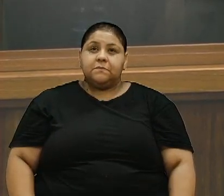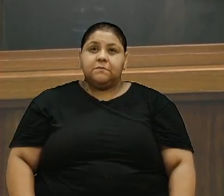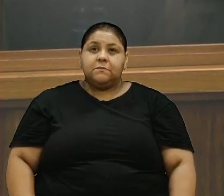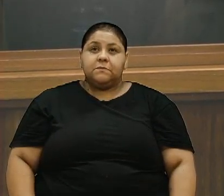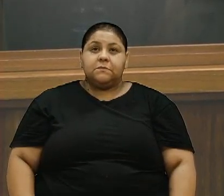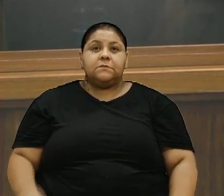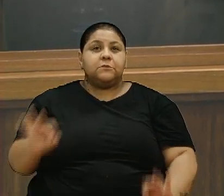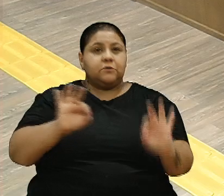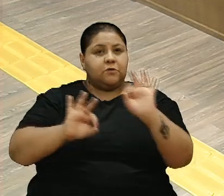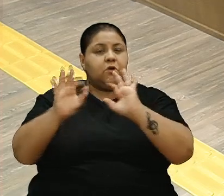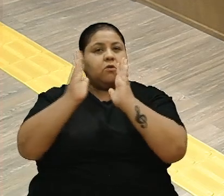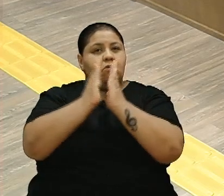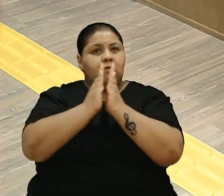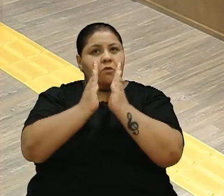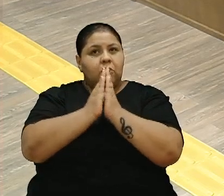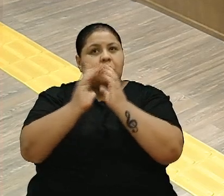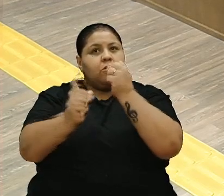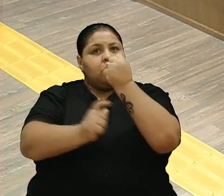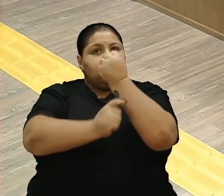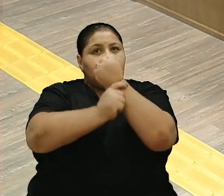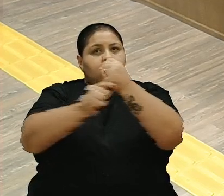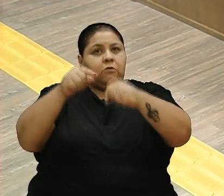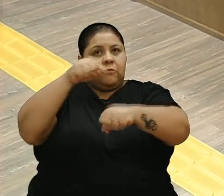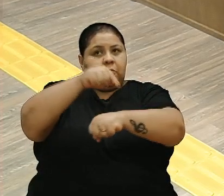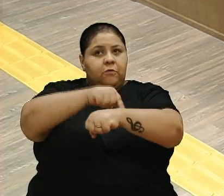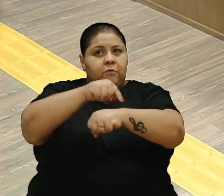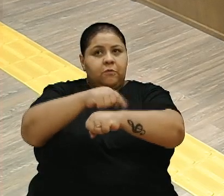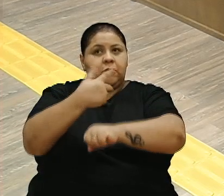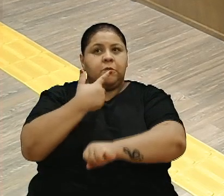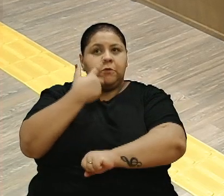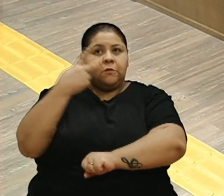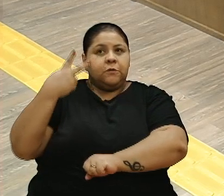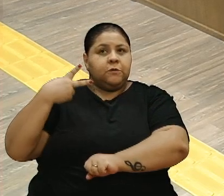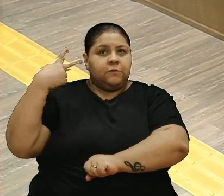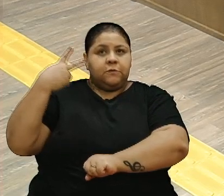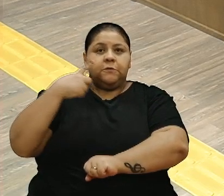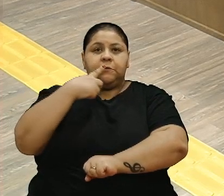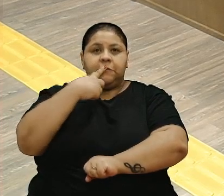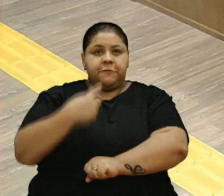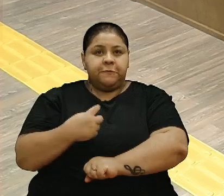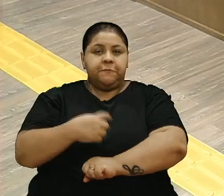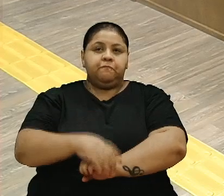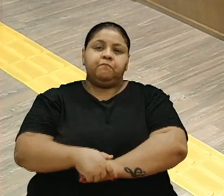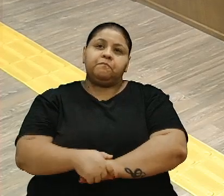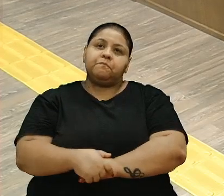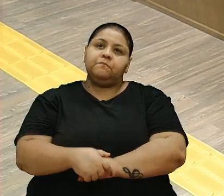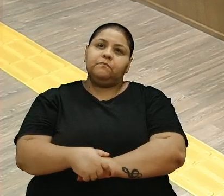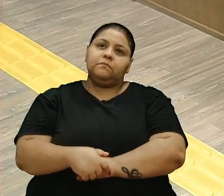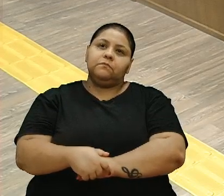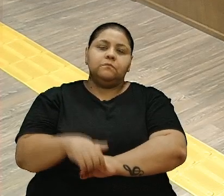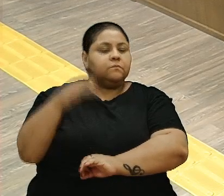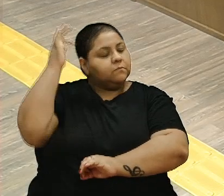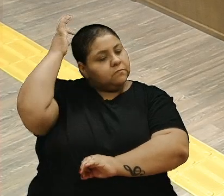Ordem, gente. Por favor, vamos garantir o tempo e a fala da vereadora Rose Figeri.